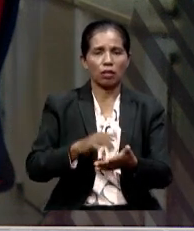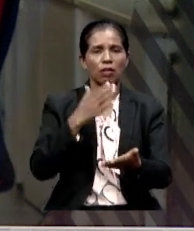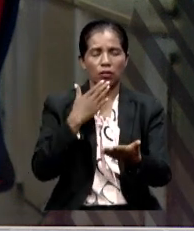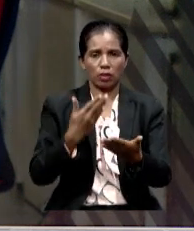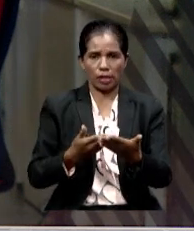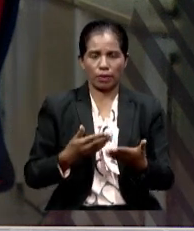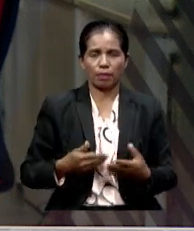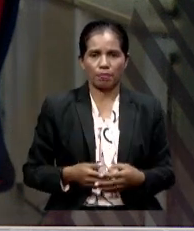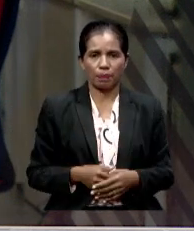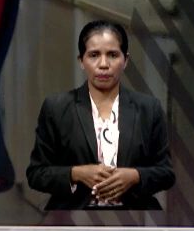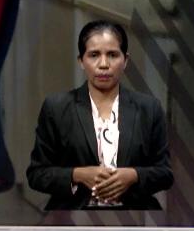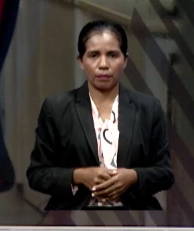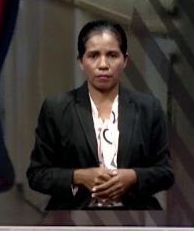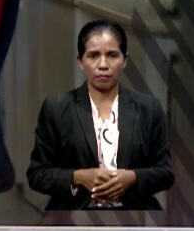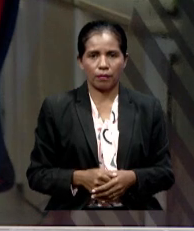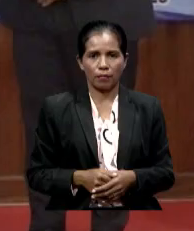qualidade.